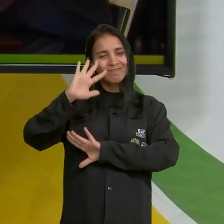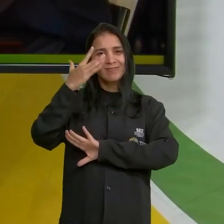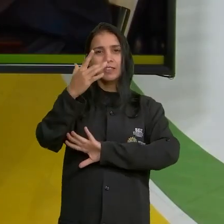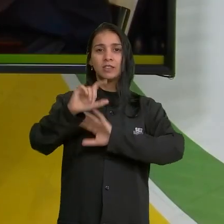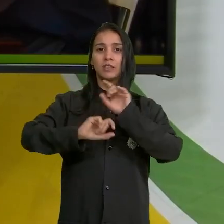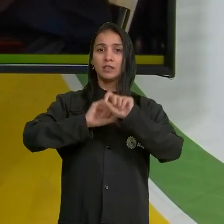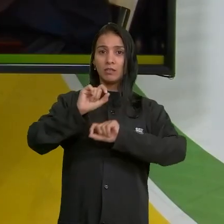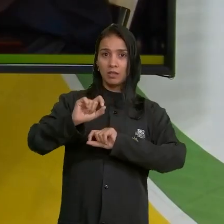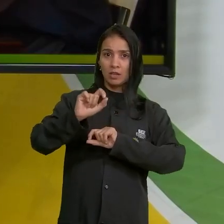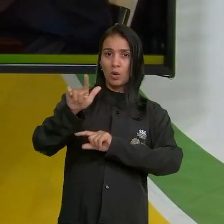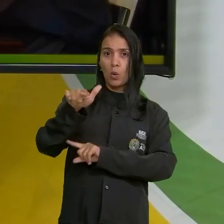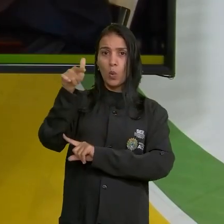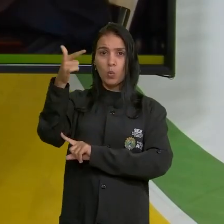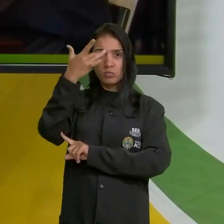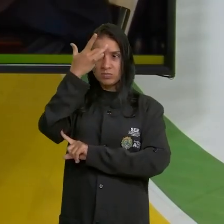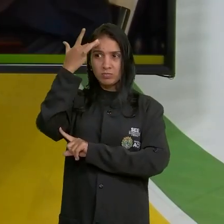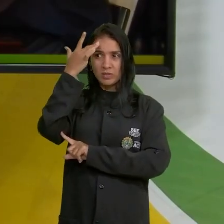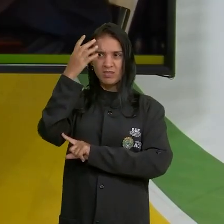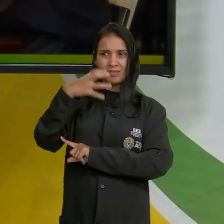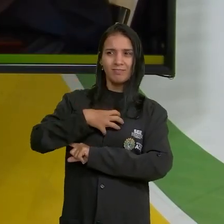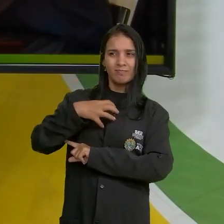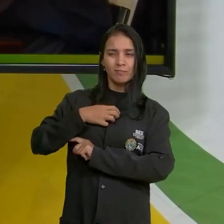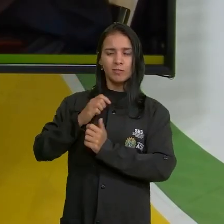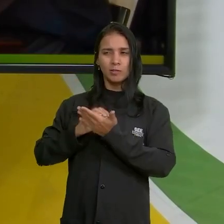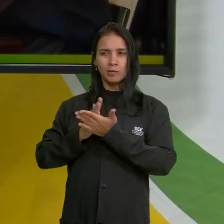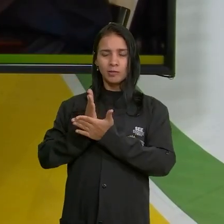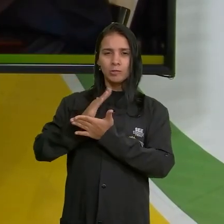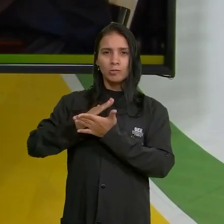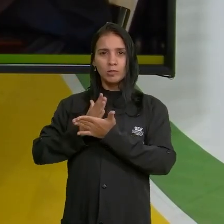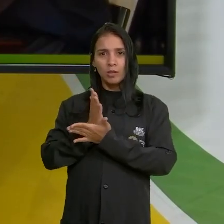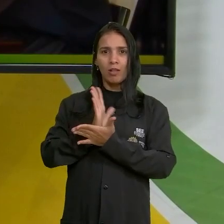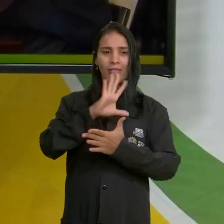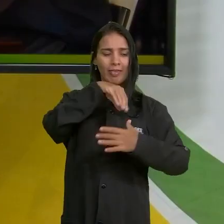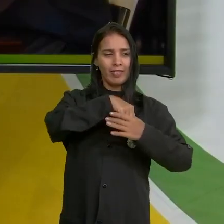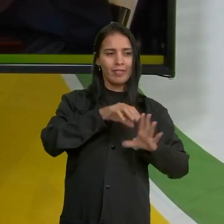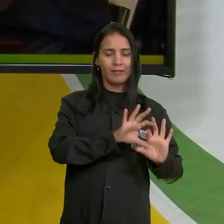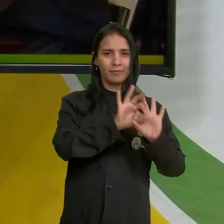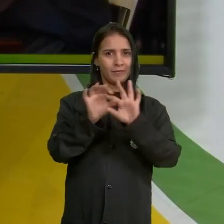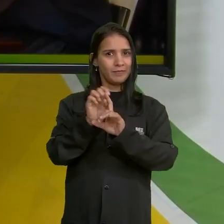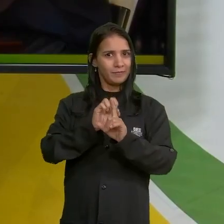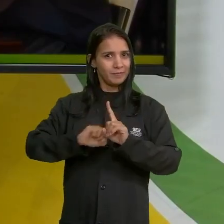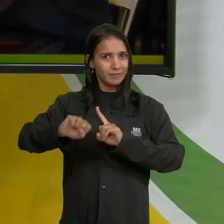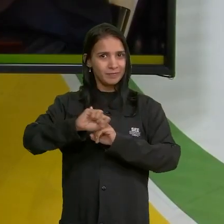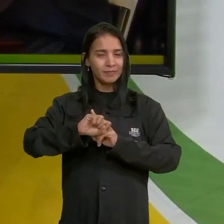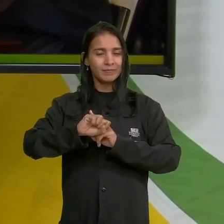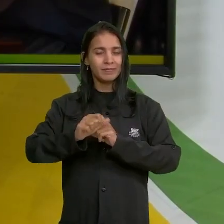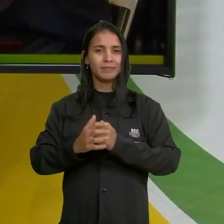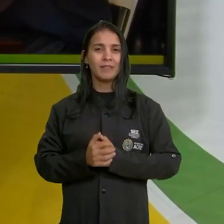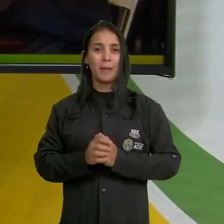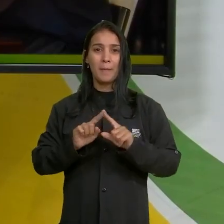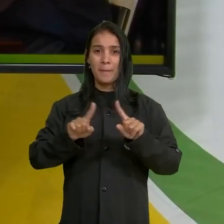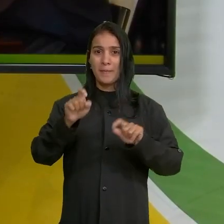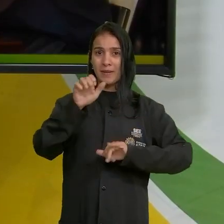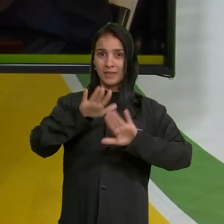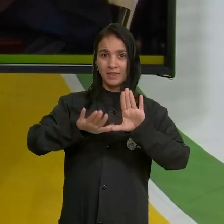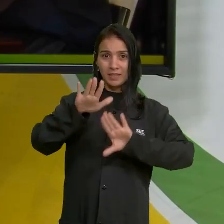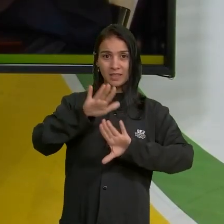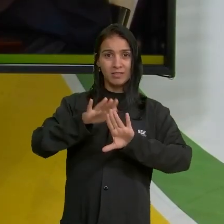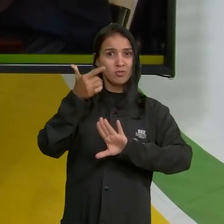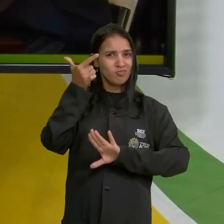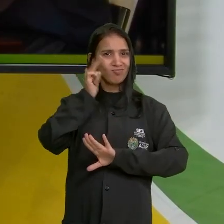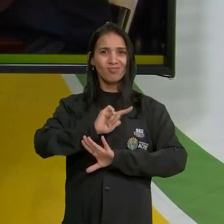uma parcela de membros que existem no contexto social, que muitas das vezes não consegue